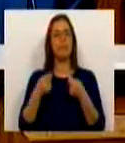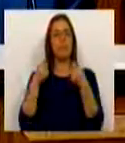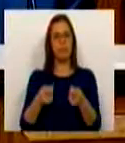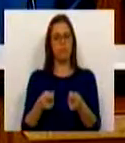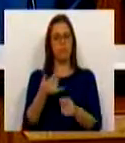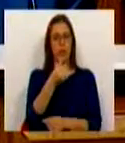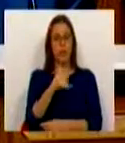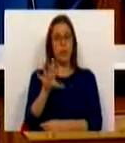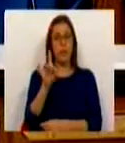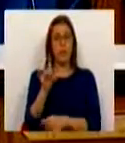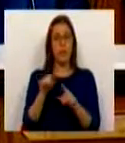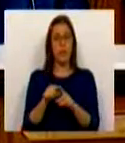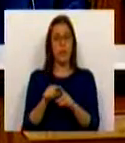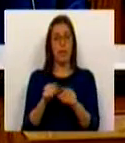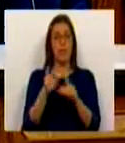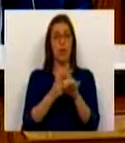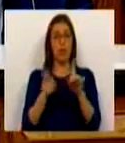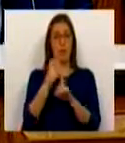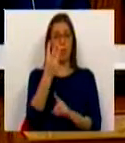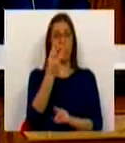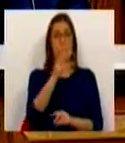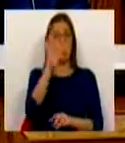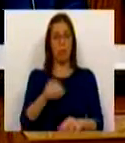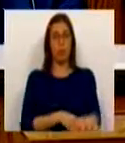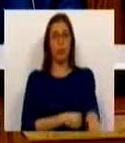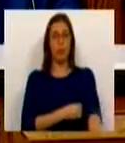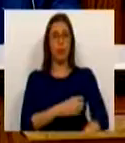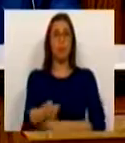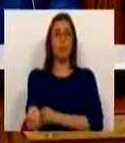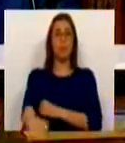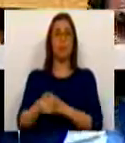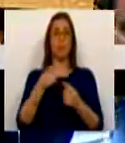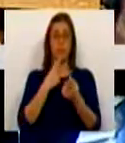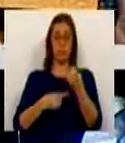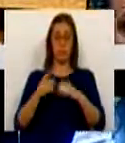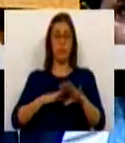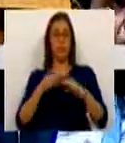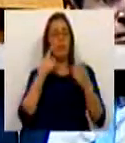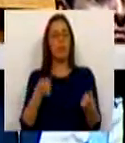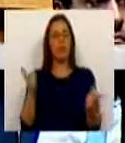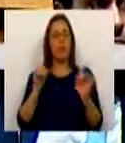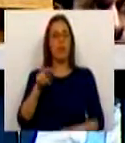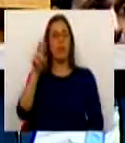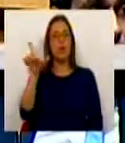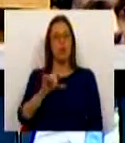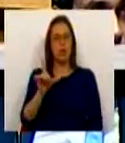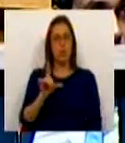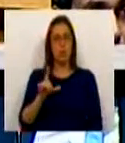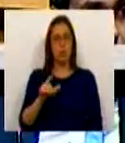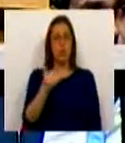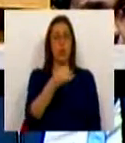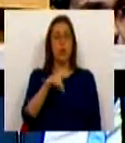em 2016 ia subir 3%. E esse inquérito foi feito novamente em julho já